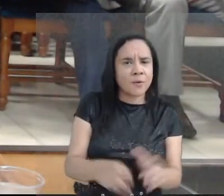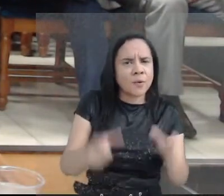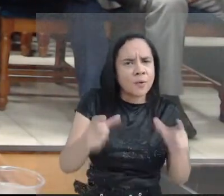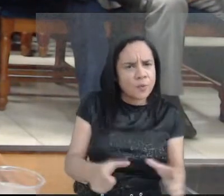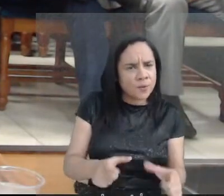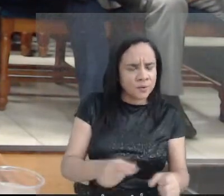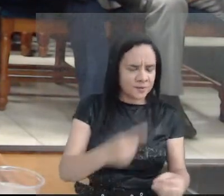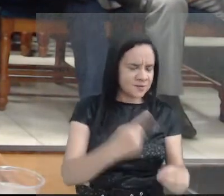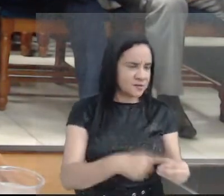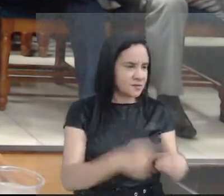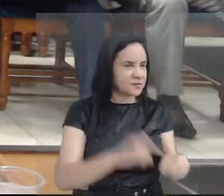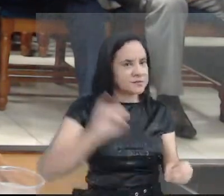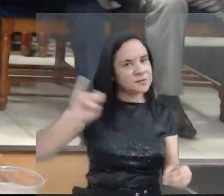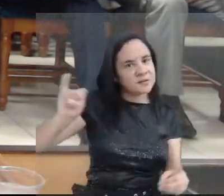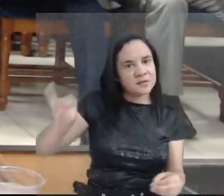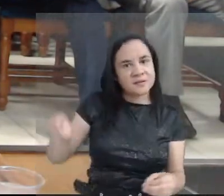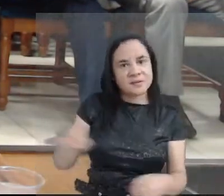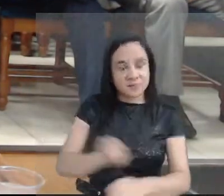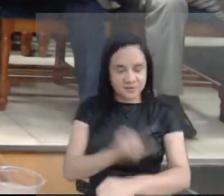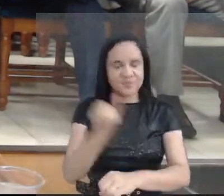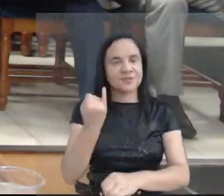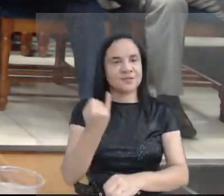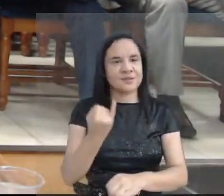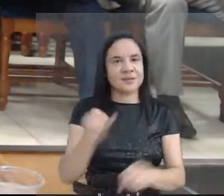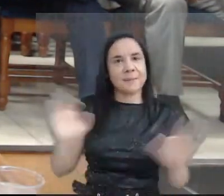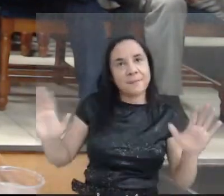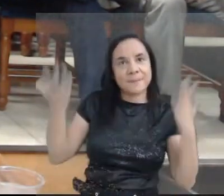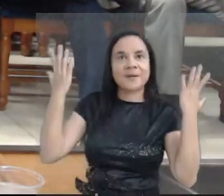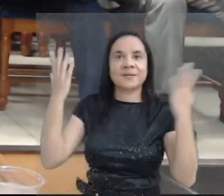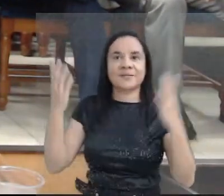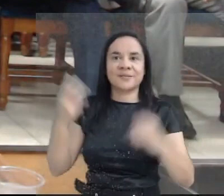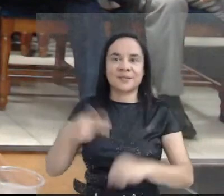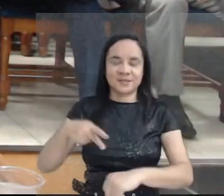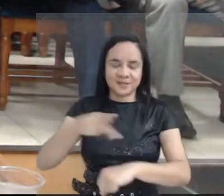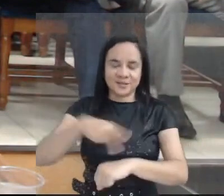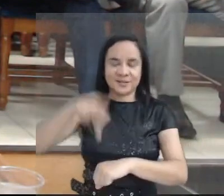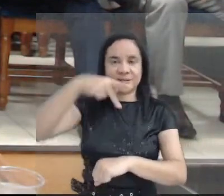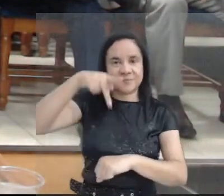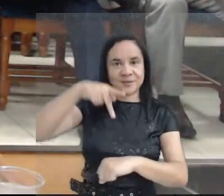E o Espírito Santo vem sobre aqueles, cerca de 120,